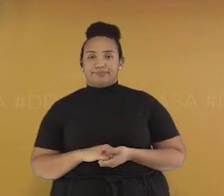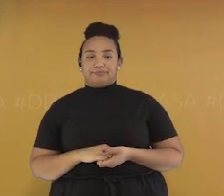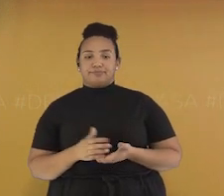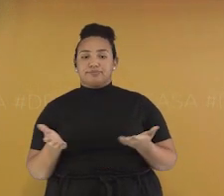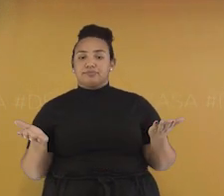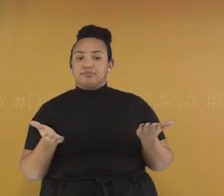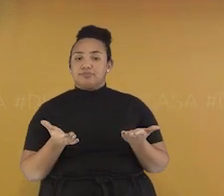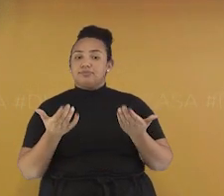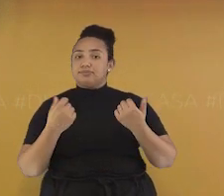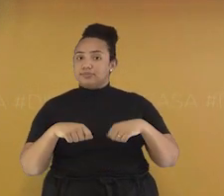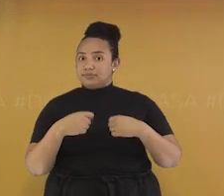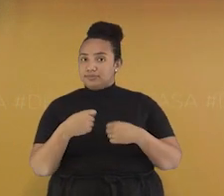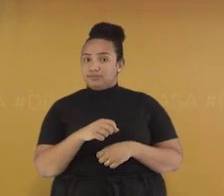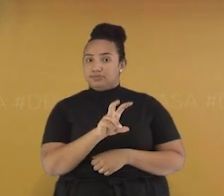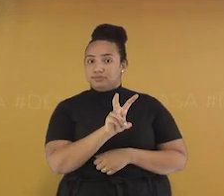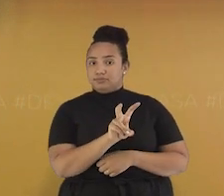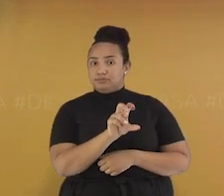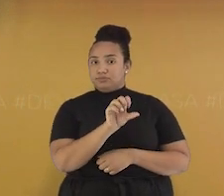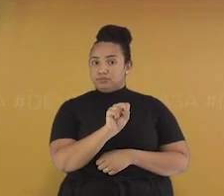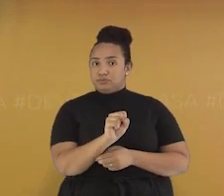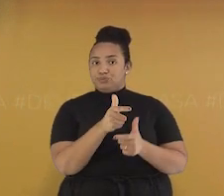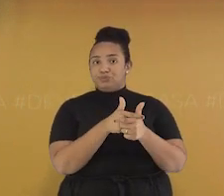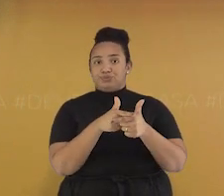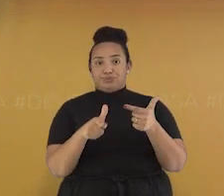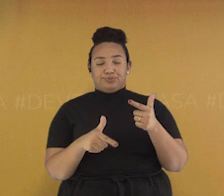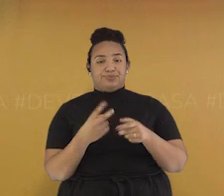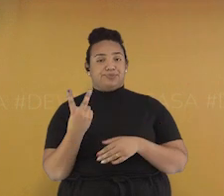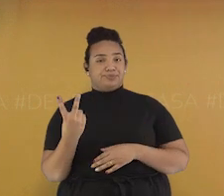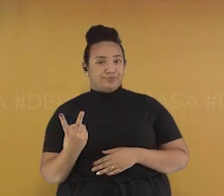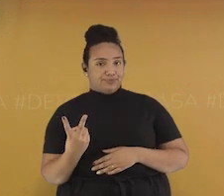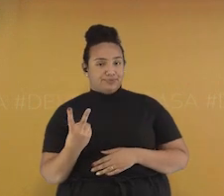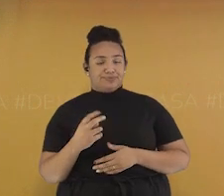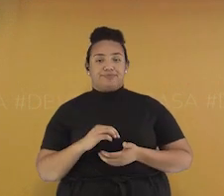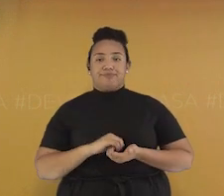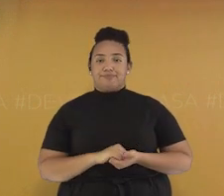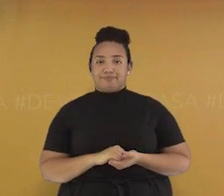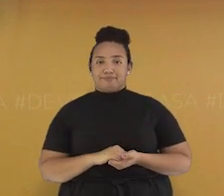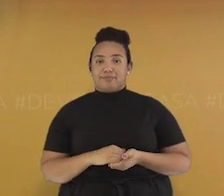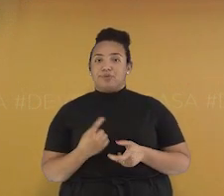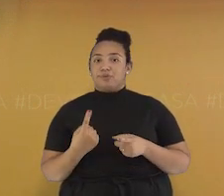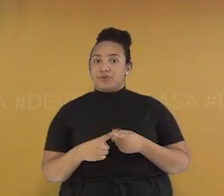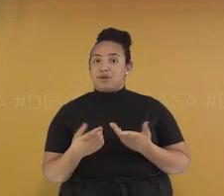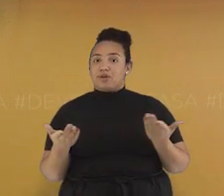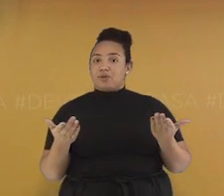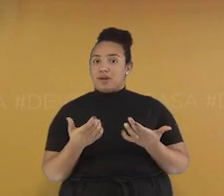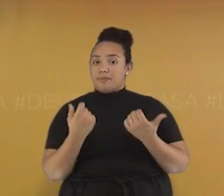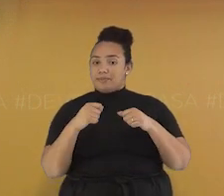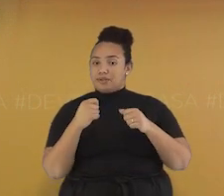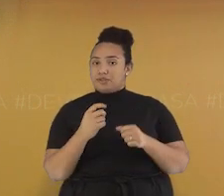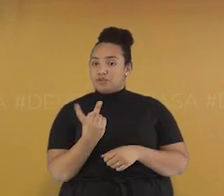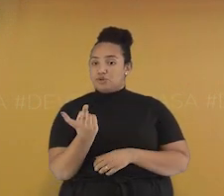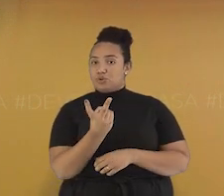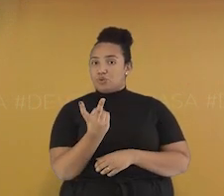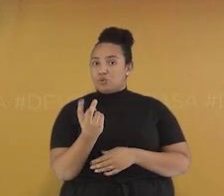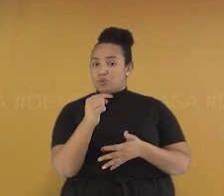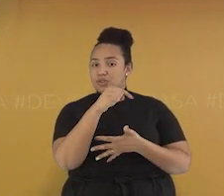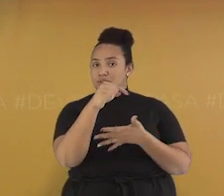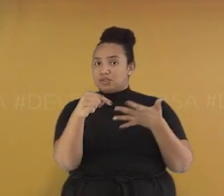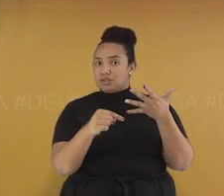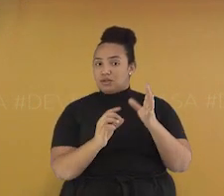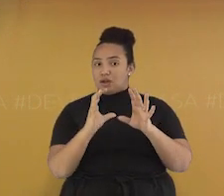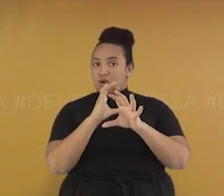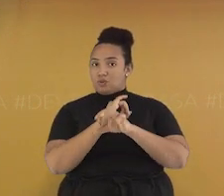58. Agora, precisamos fazer 58 dividido por 2, pois estamos calculando a média de